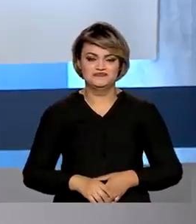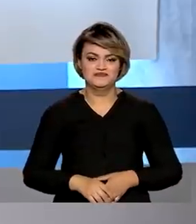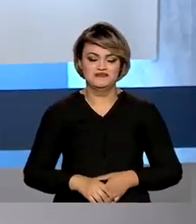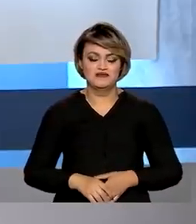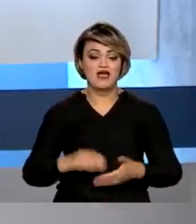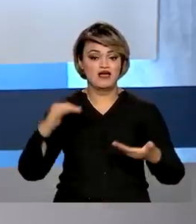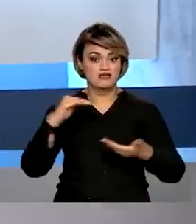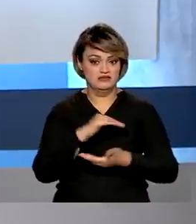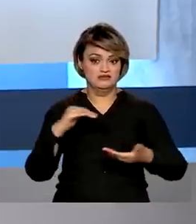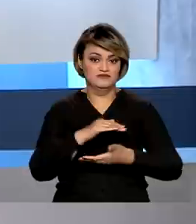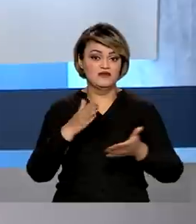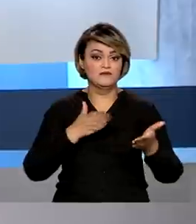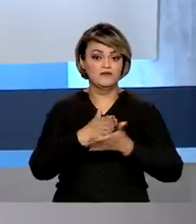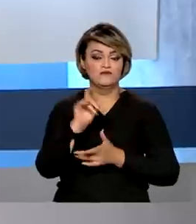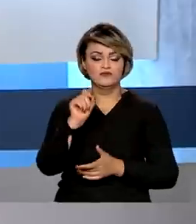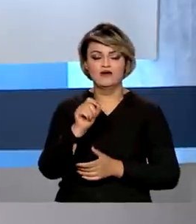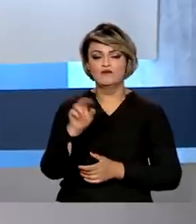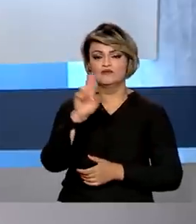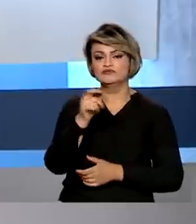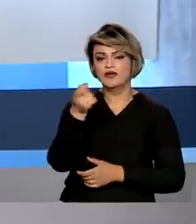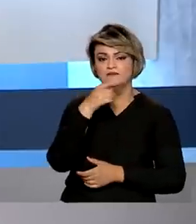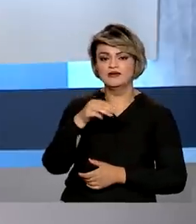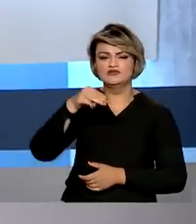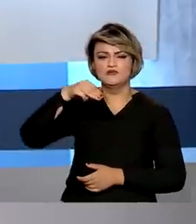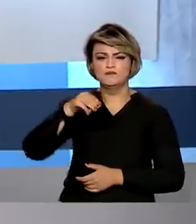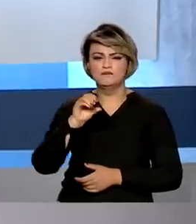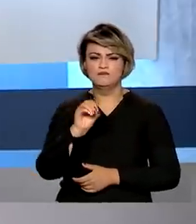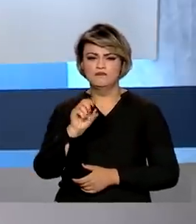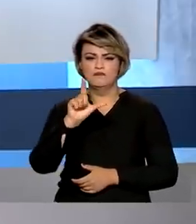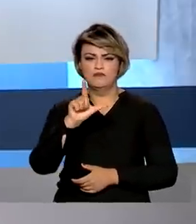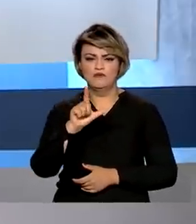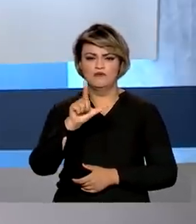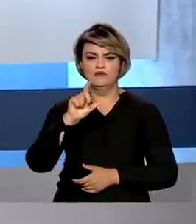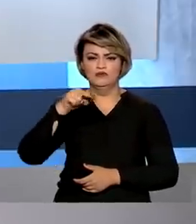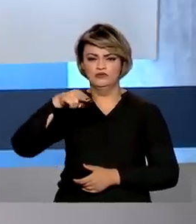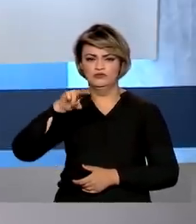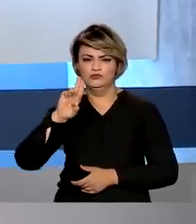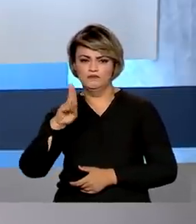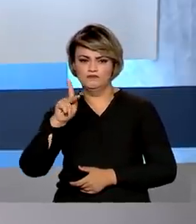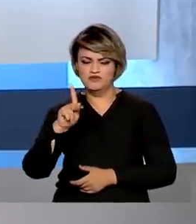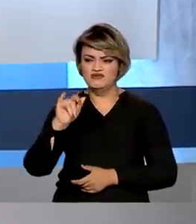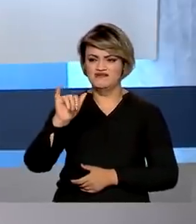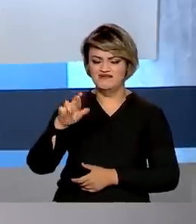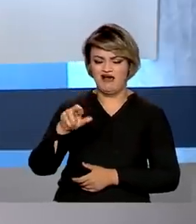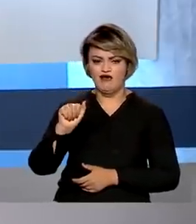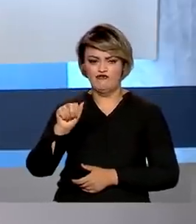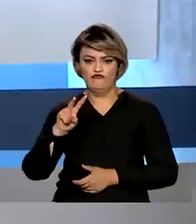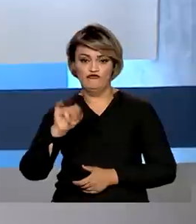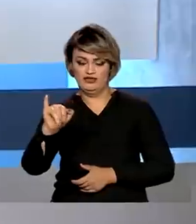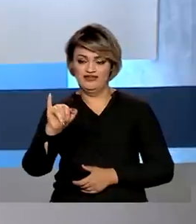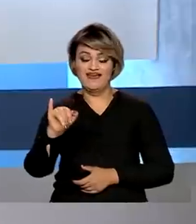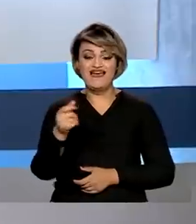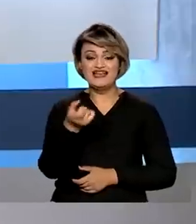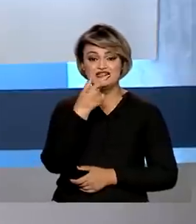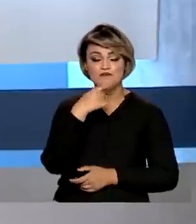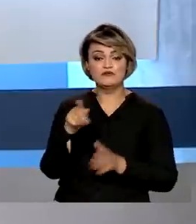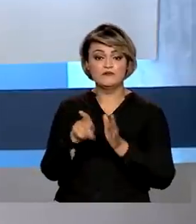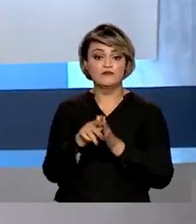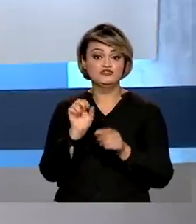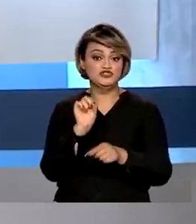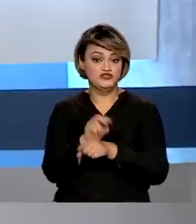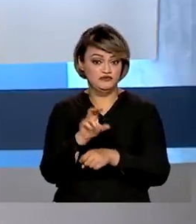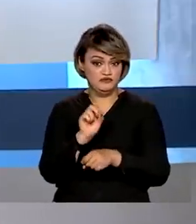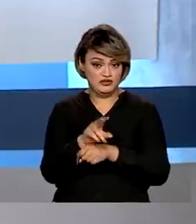e a um Visa aprovou o uso emergencial do medicamento mono pira ver o remédio é um antiviral de